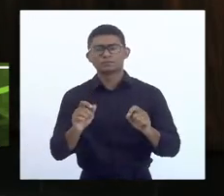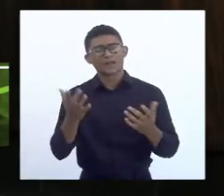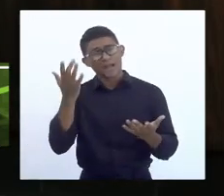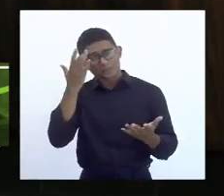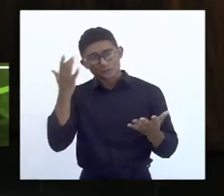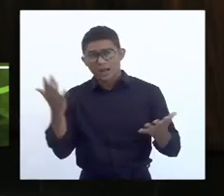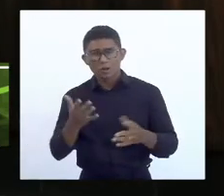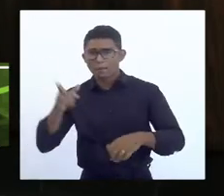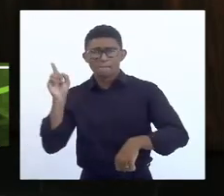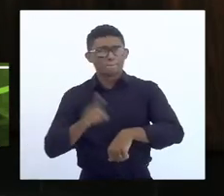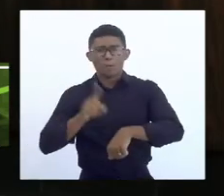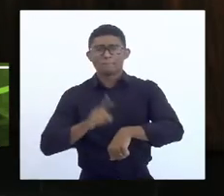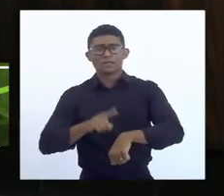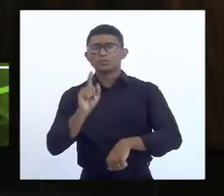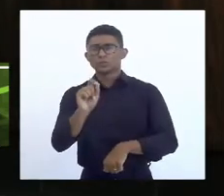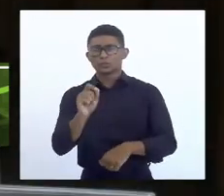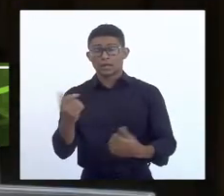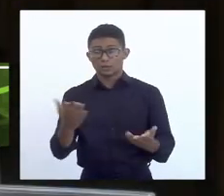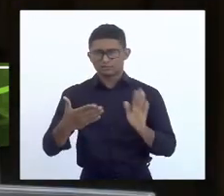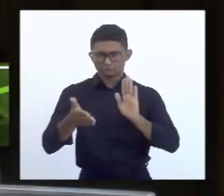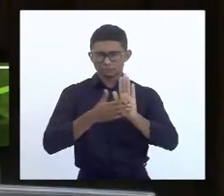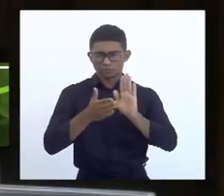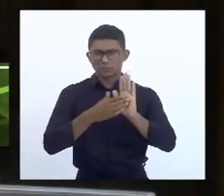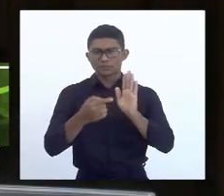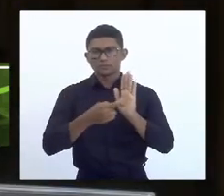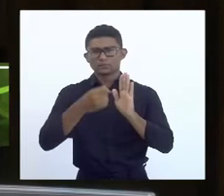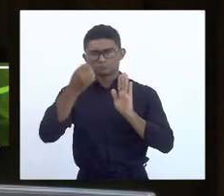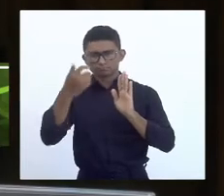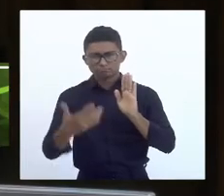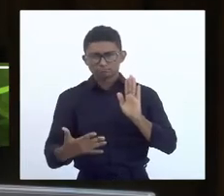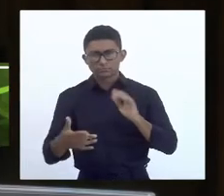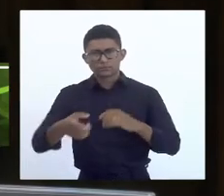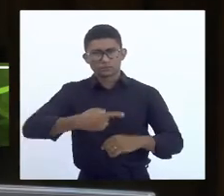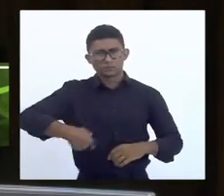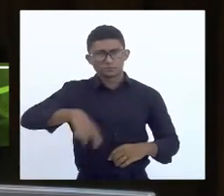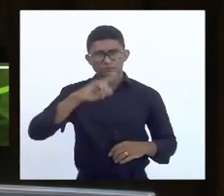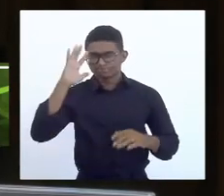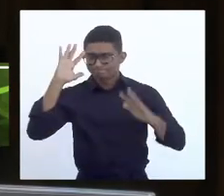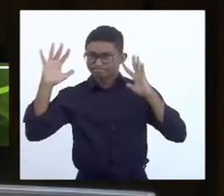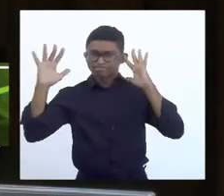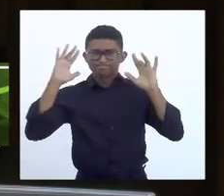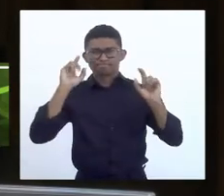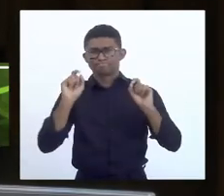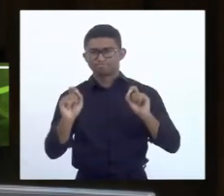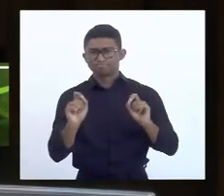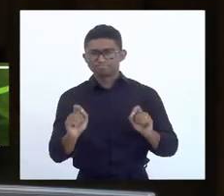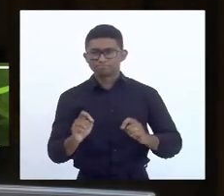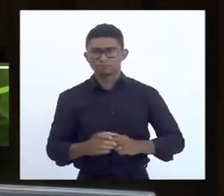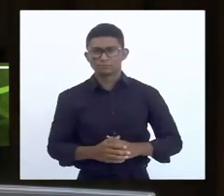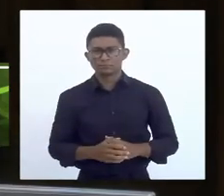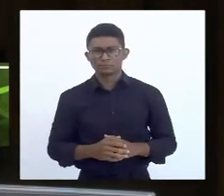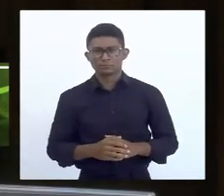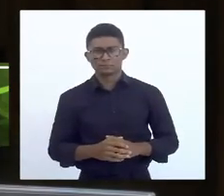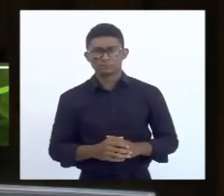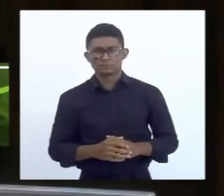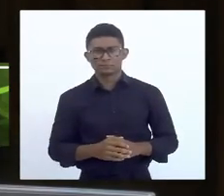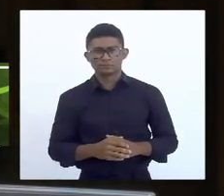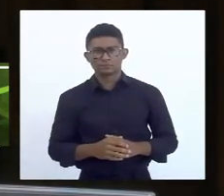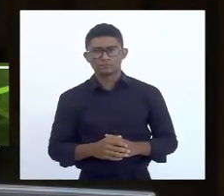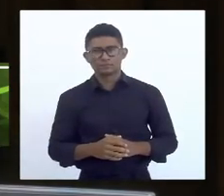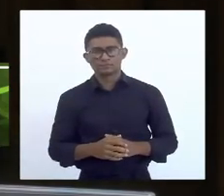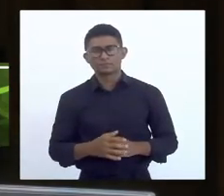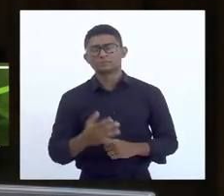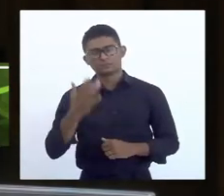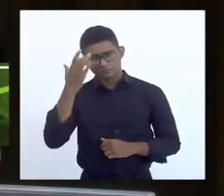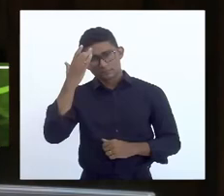como uma proposta para nós companheiras irmos pensando, eu acho que chegou o momento da gente, acho que existe essa demanda,